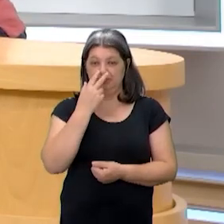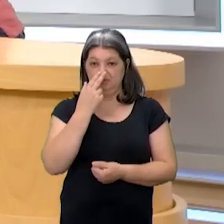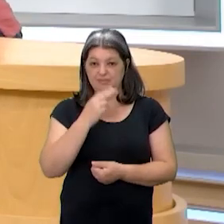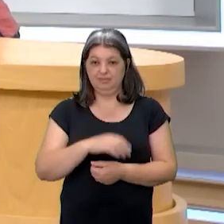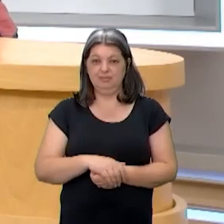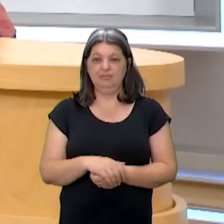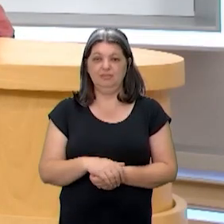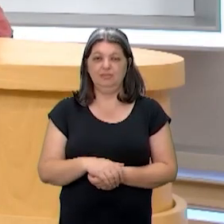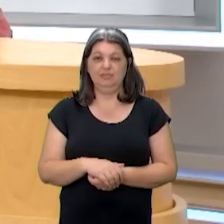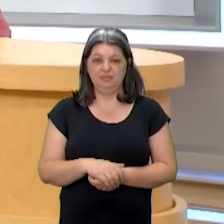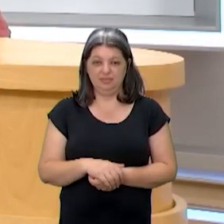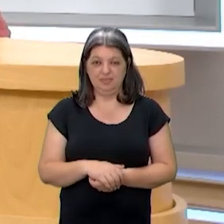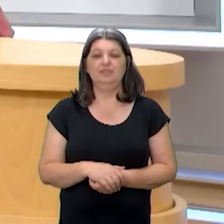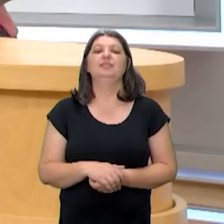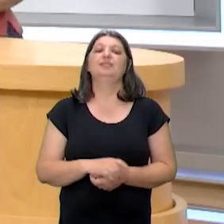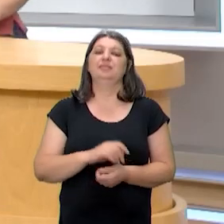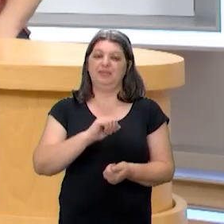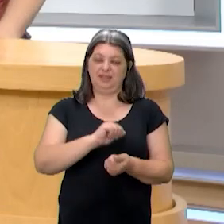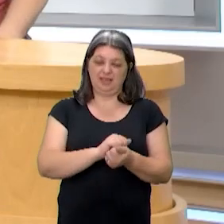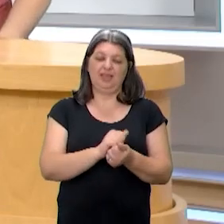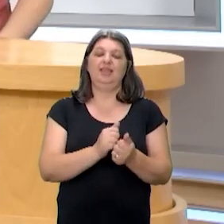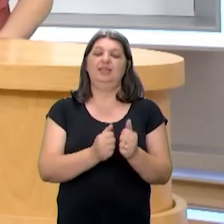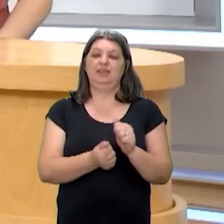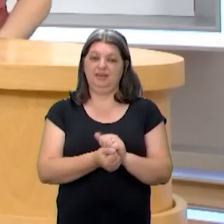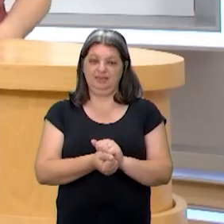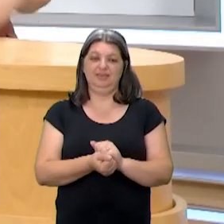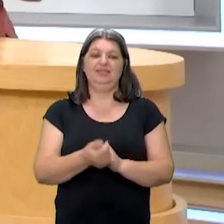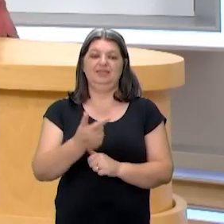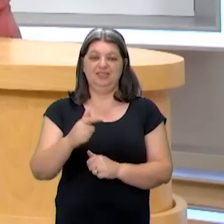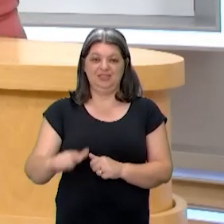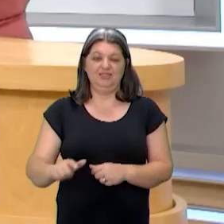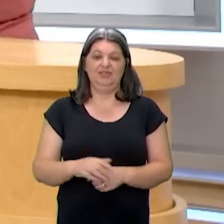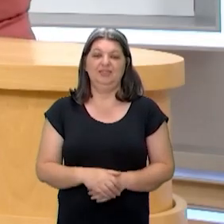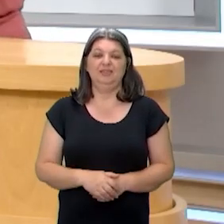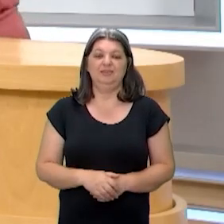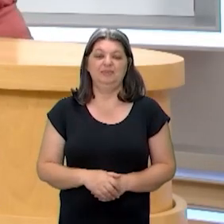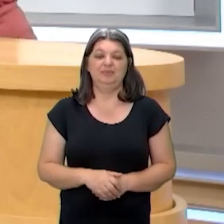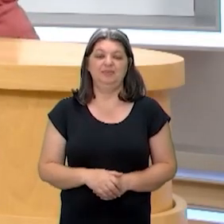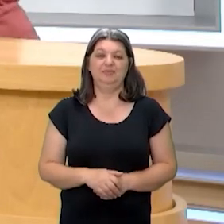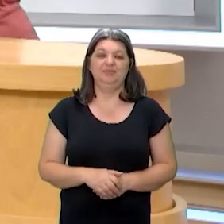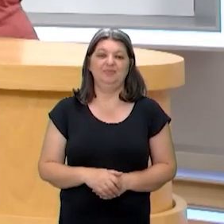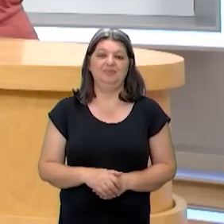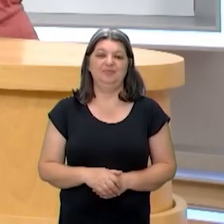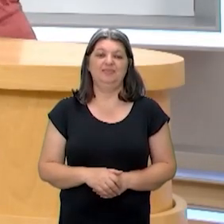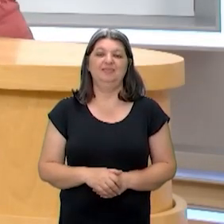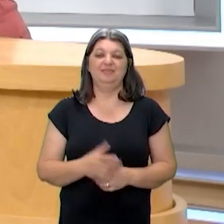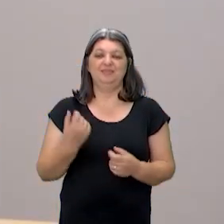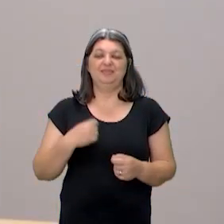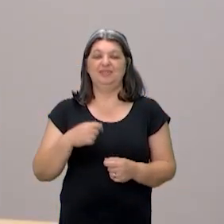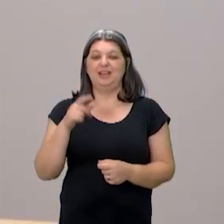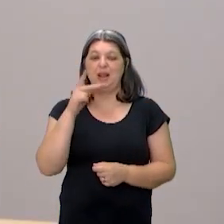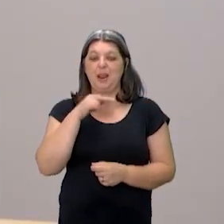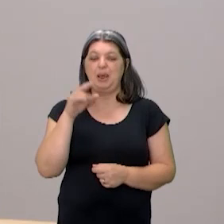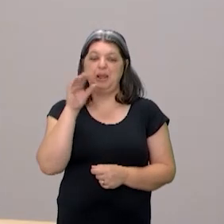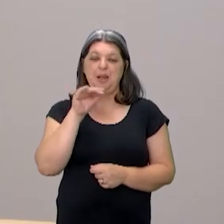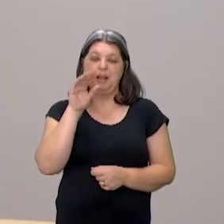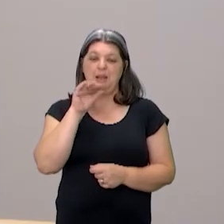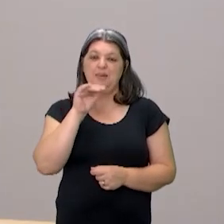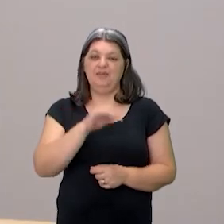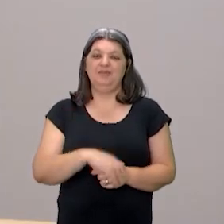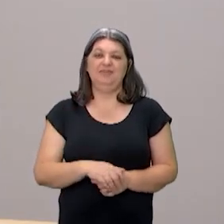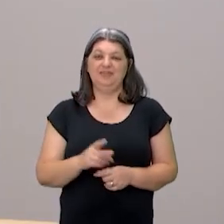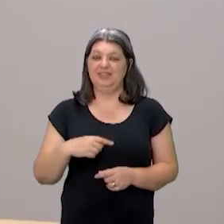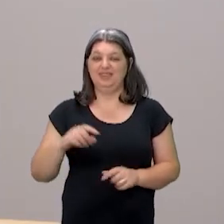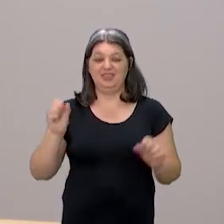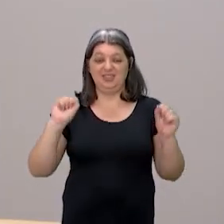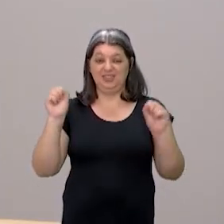Deixa que eu falo. Readequação? Readequação, obrigado. Meu Deus do céu, isso que não dá. Eu tenho que fazer trava-língua. É da sua época o trava-língua? É sim,